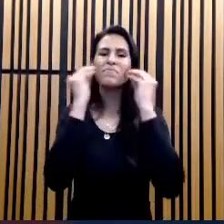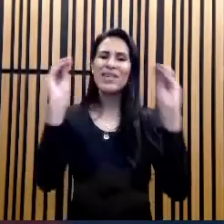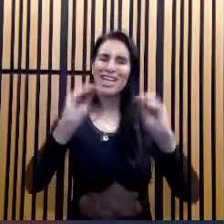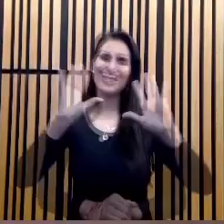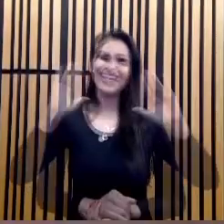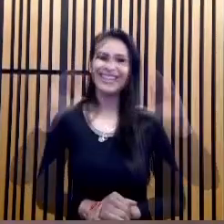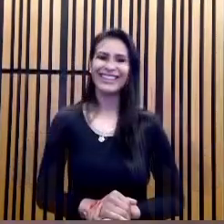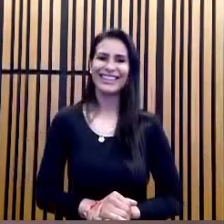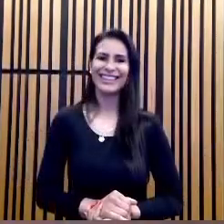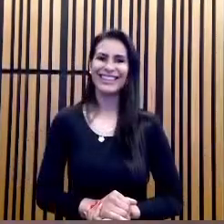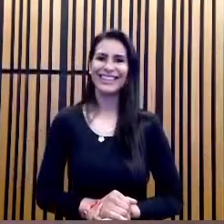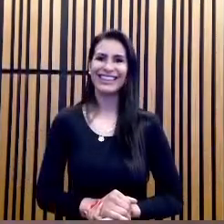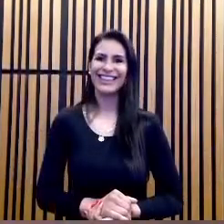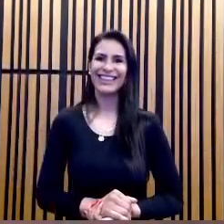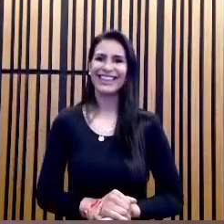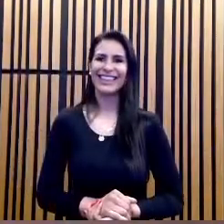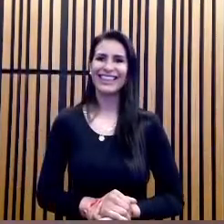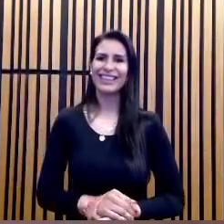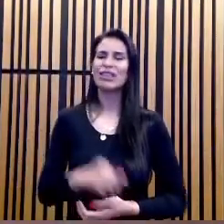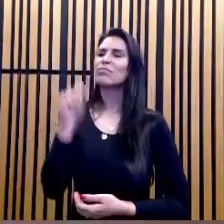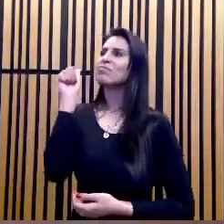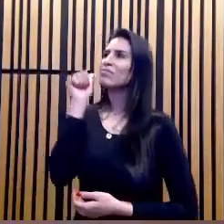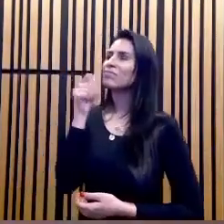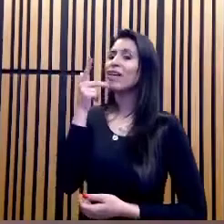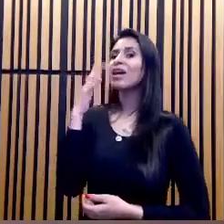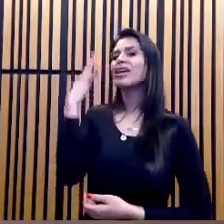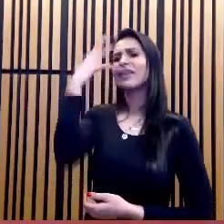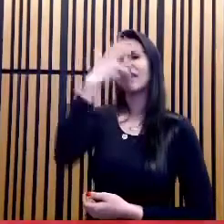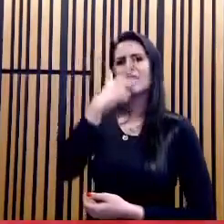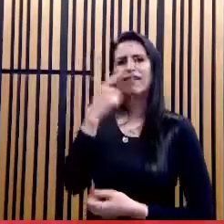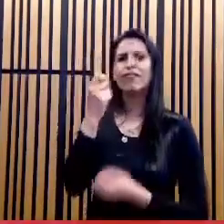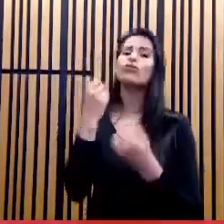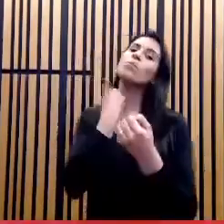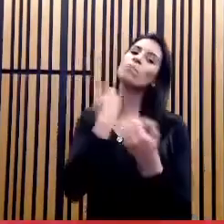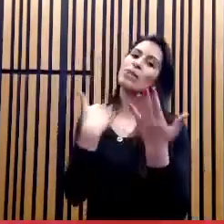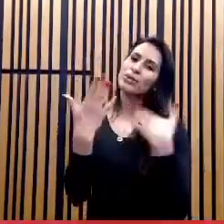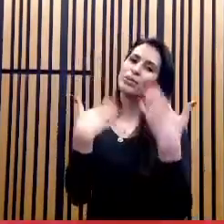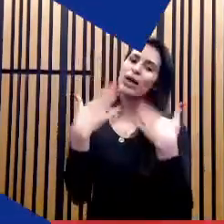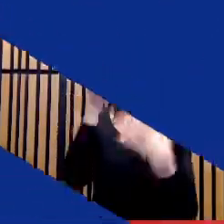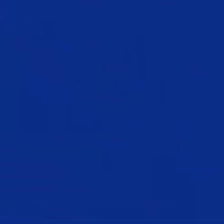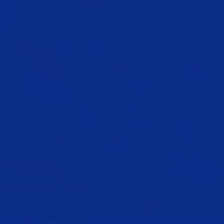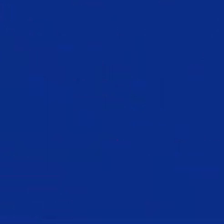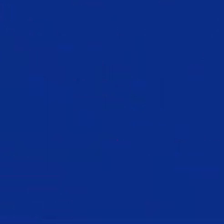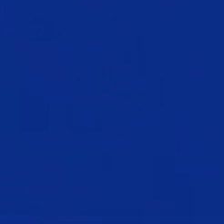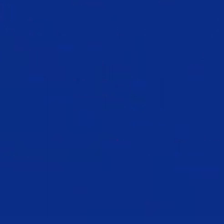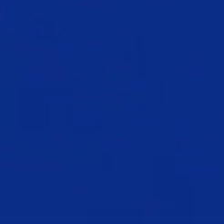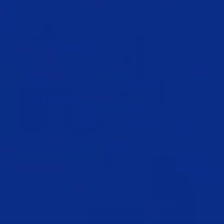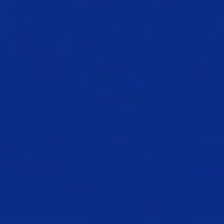Tchau. Que lindo esse bate-papo da Patrícia Parenza. Muito legal.